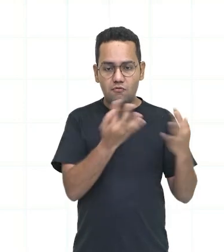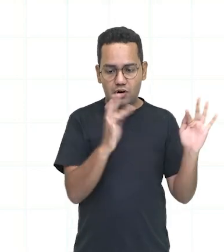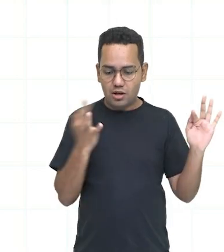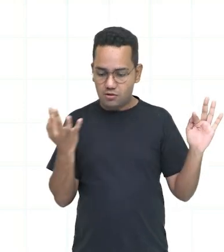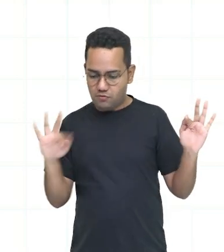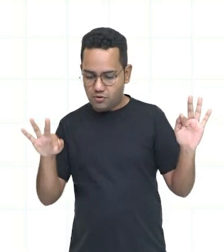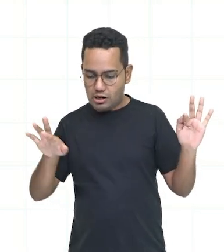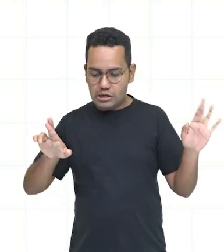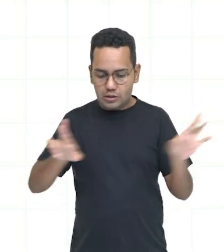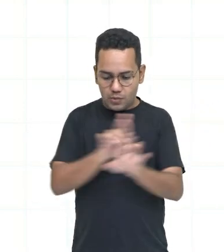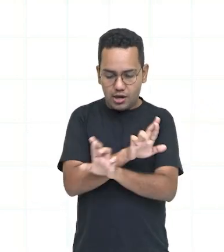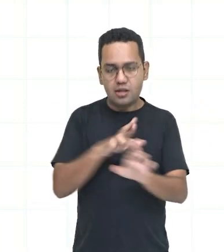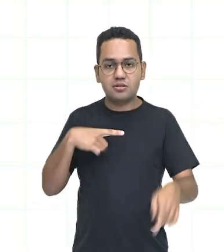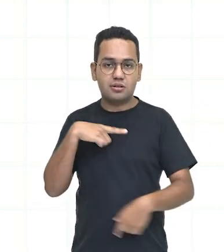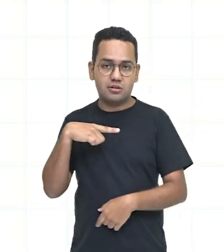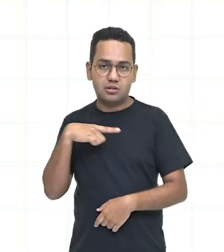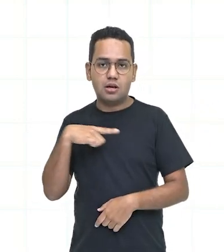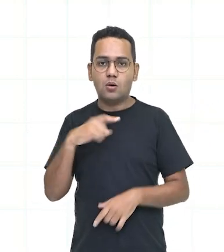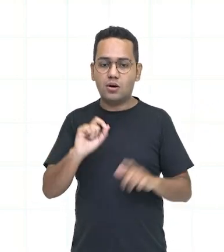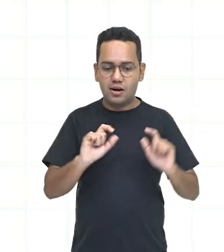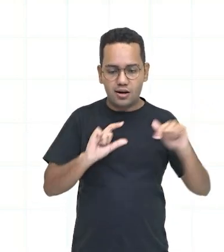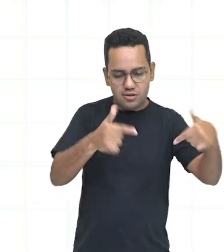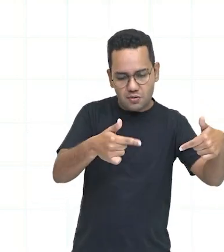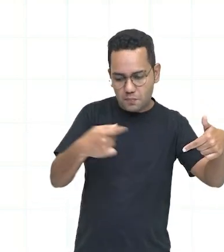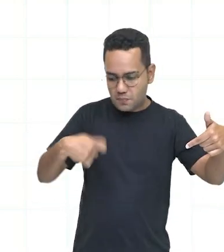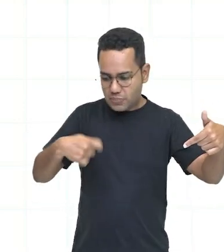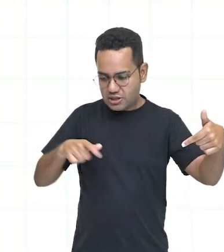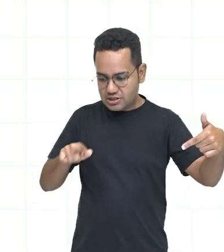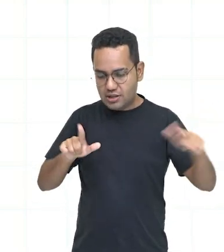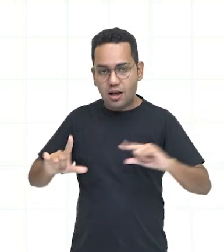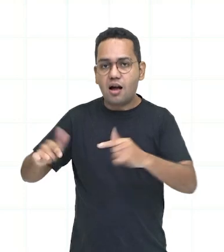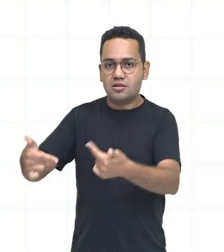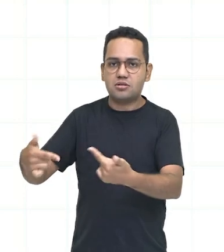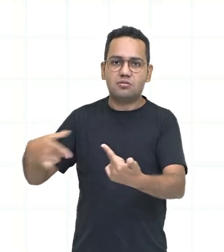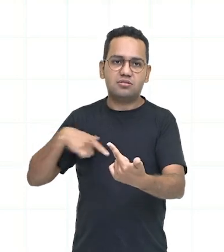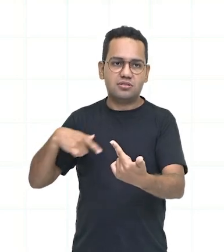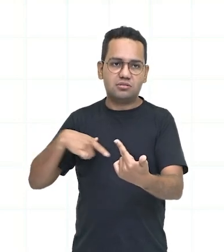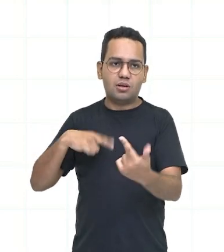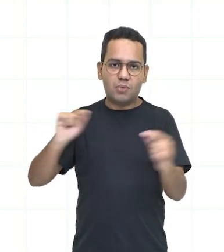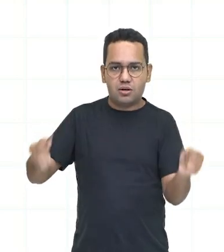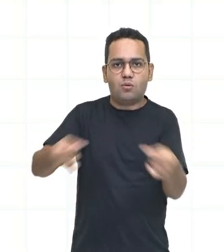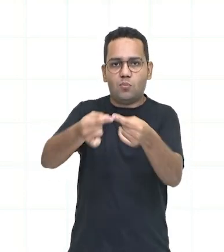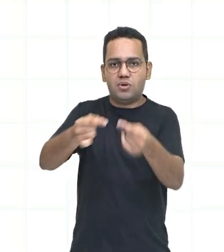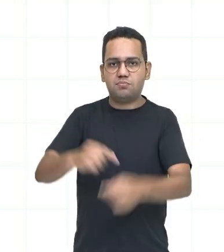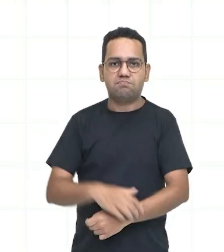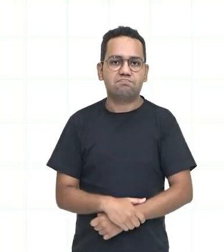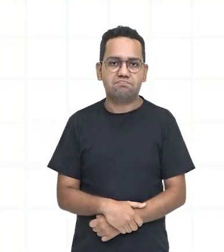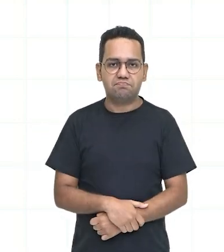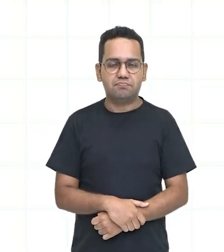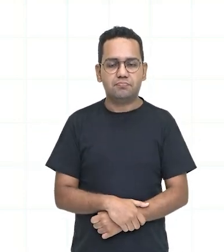entre as duas orações, né, que uma ação depende da outra para acontecer. Mais um exemplo.